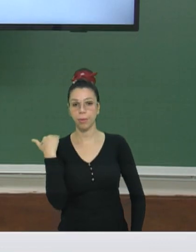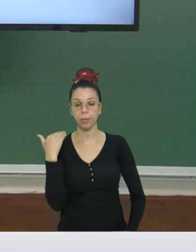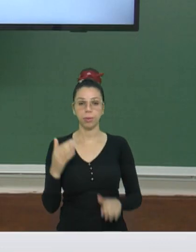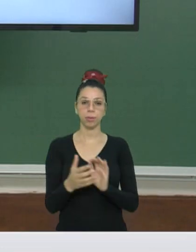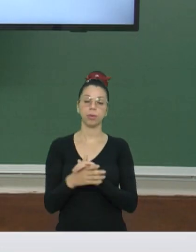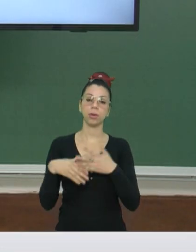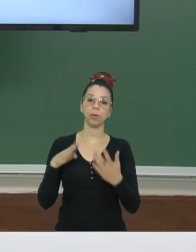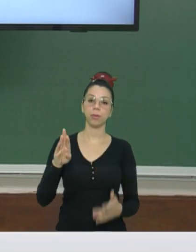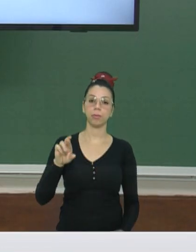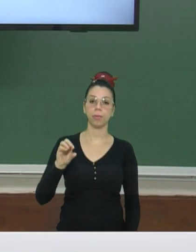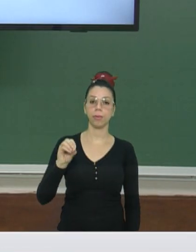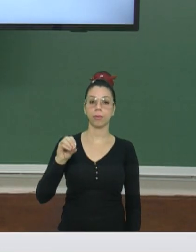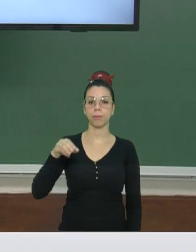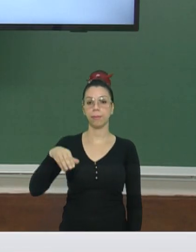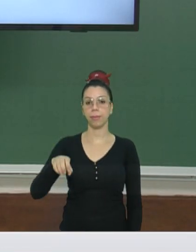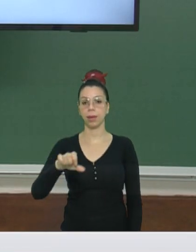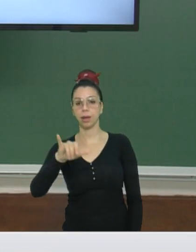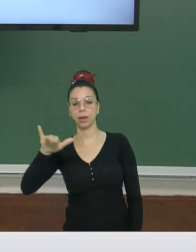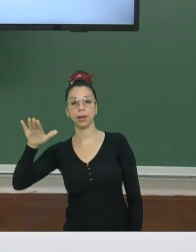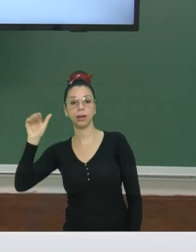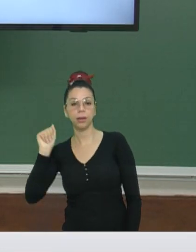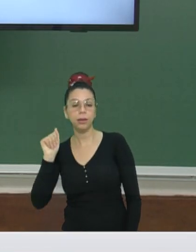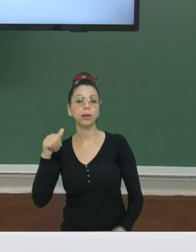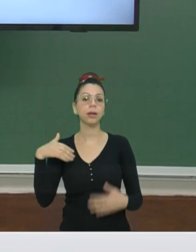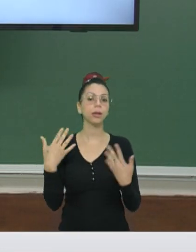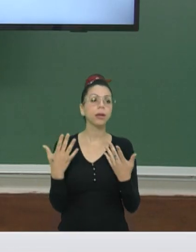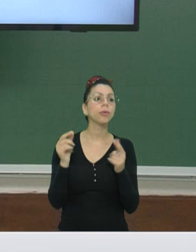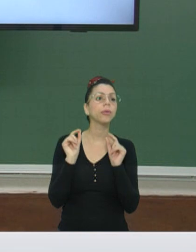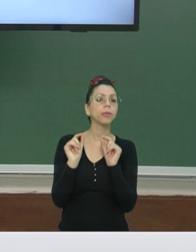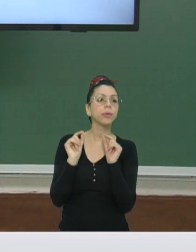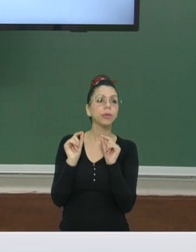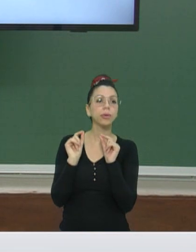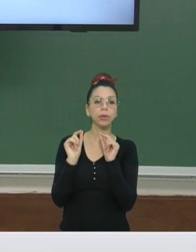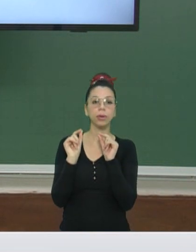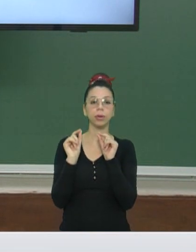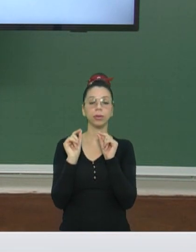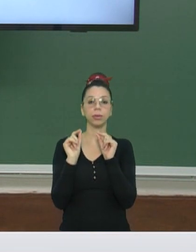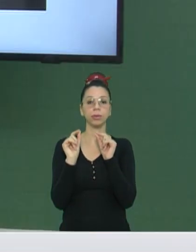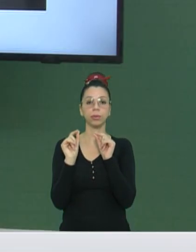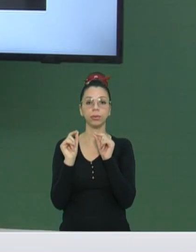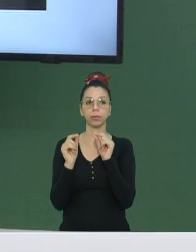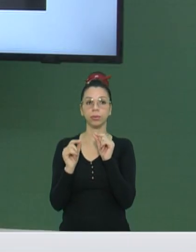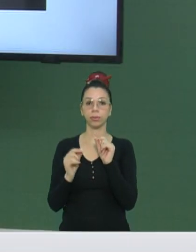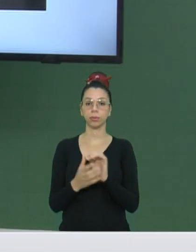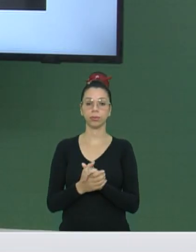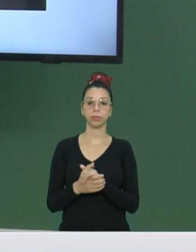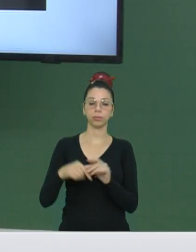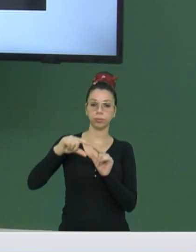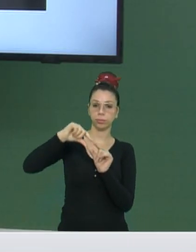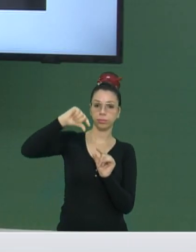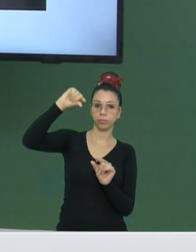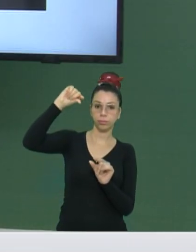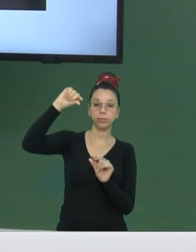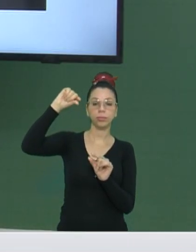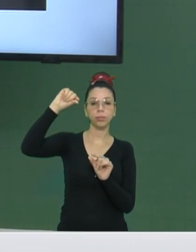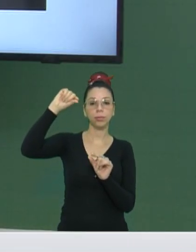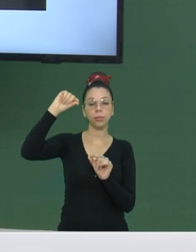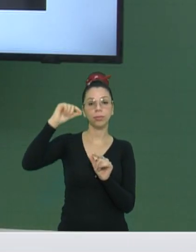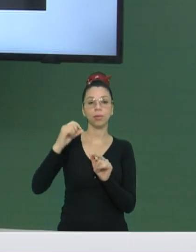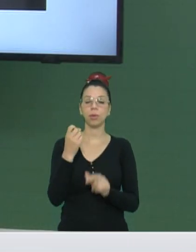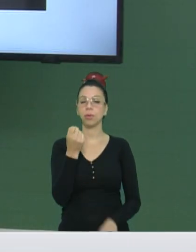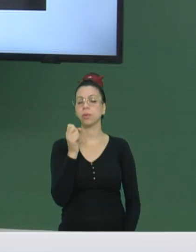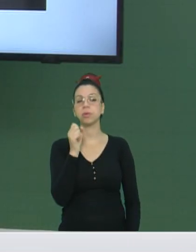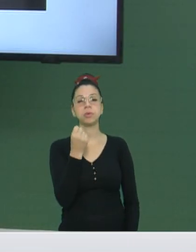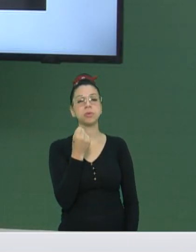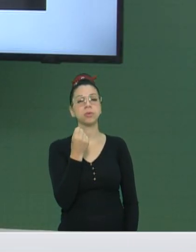broméliazinha, ela tem feito o quê? Quase, olha aqui, o que a bromélia, o buraco de árvore tem feito. Um pinguinho